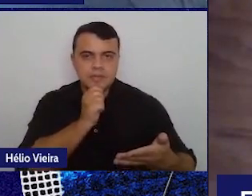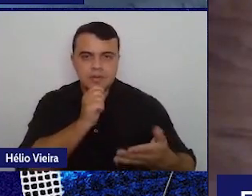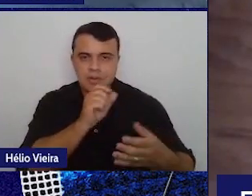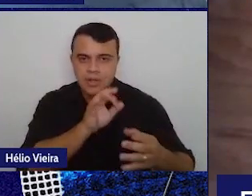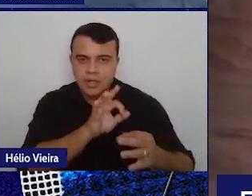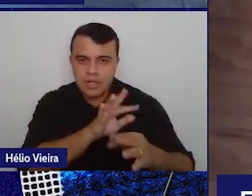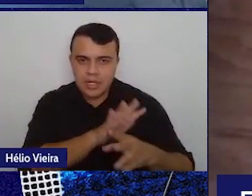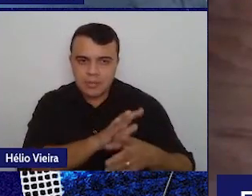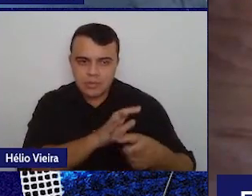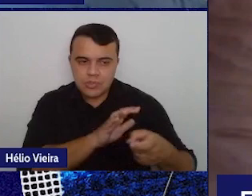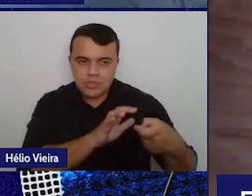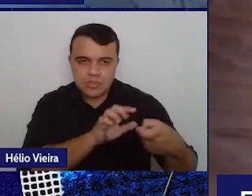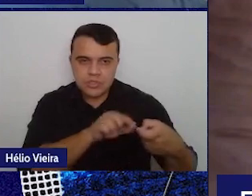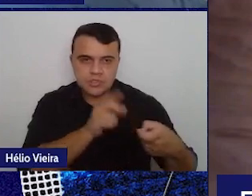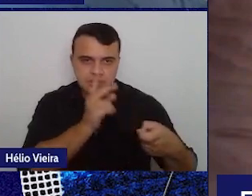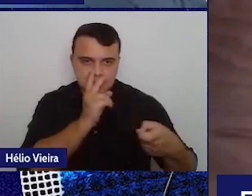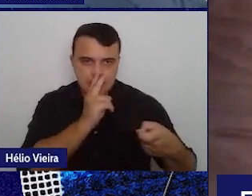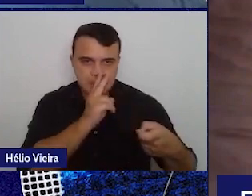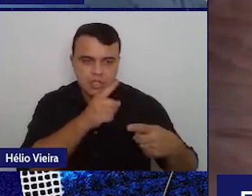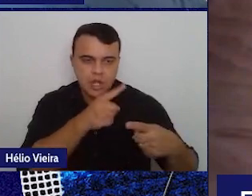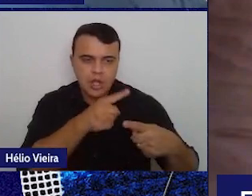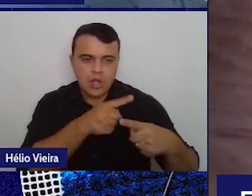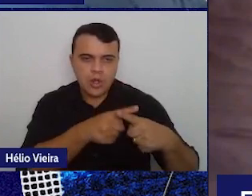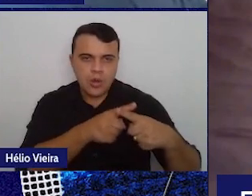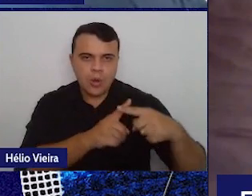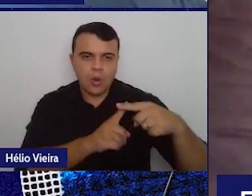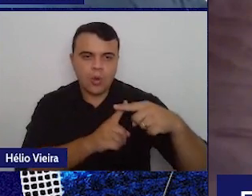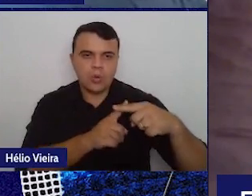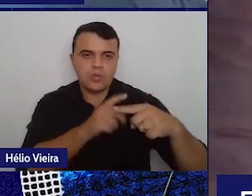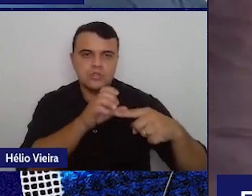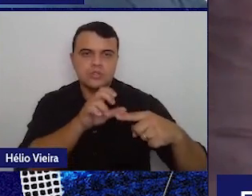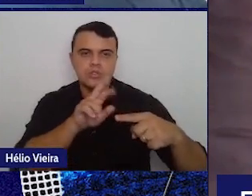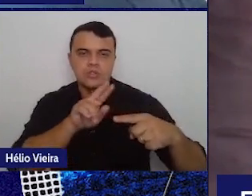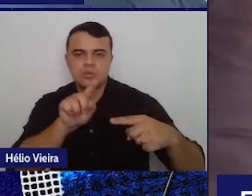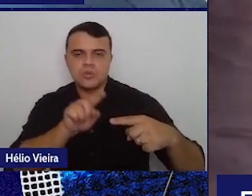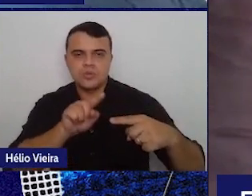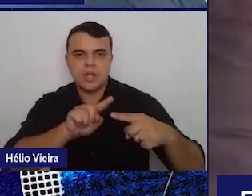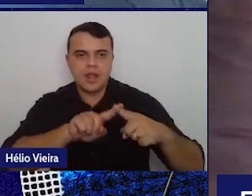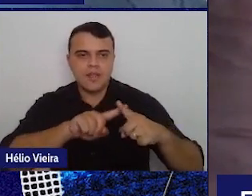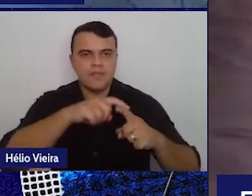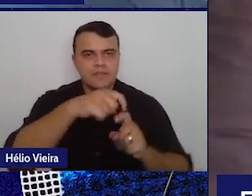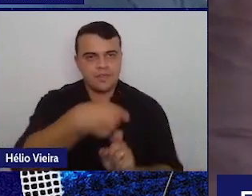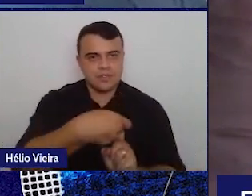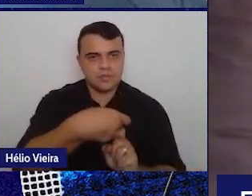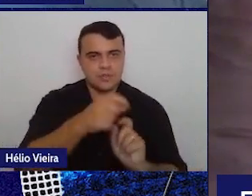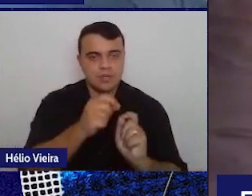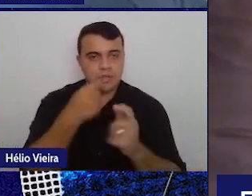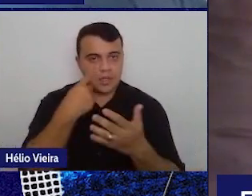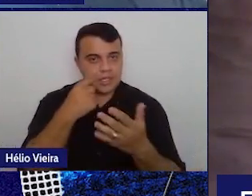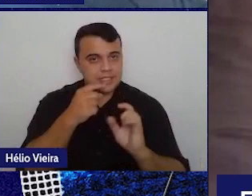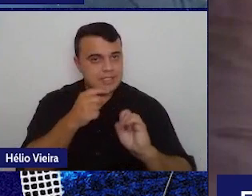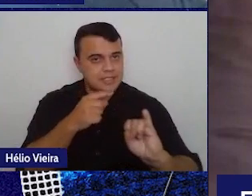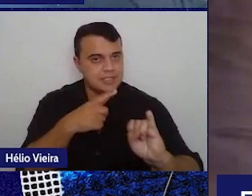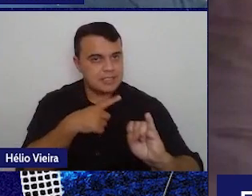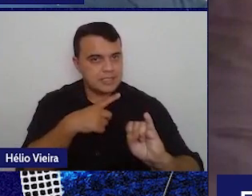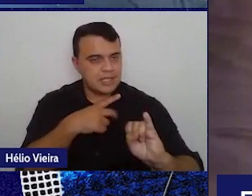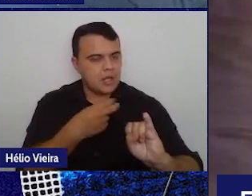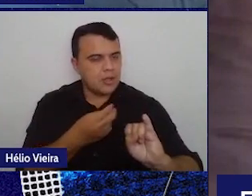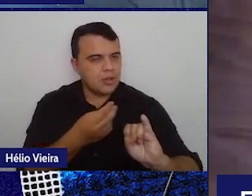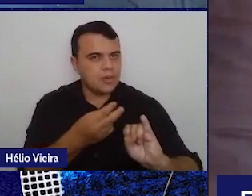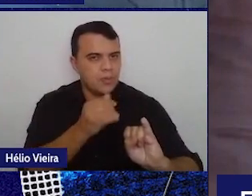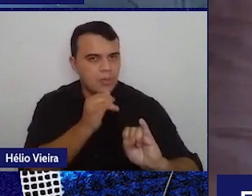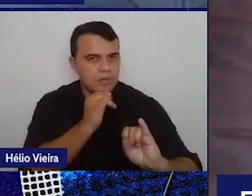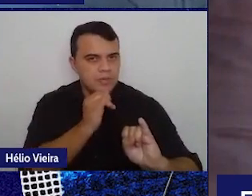o X, parece um ponto de cruz, só que parece um ponto de cruz invertido. Ao invés de eu estar caminhando